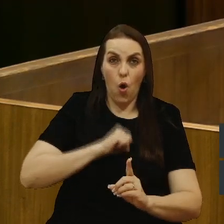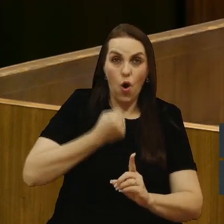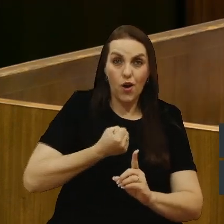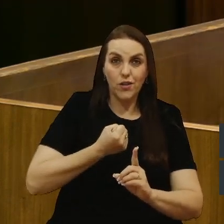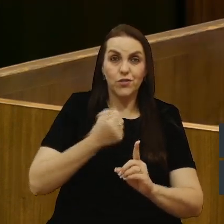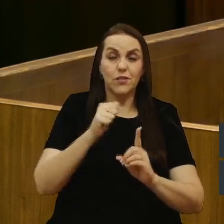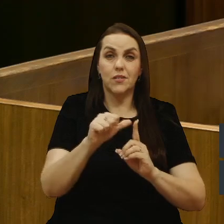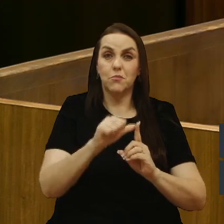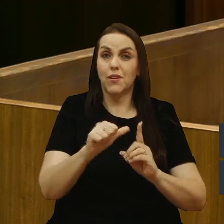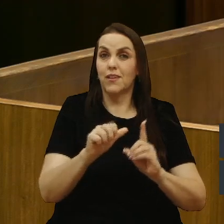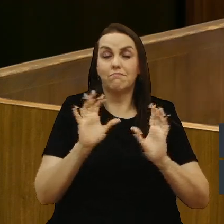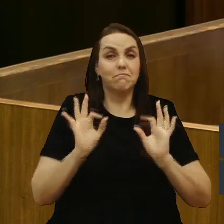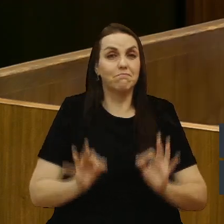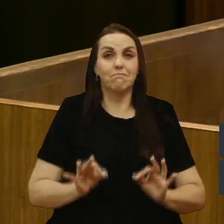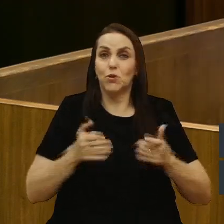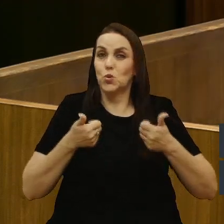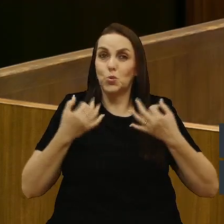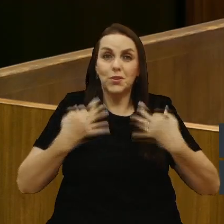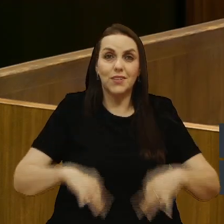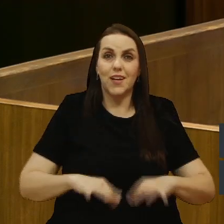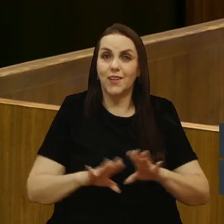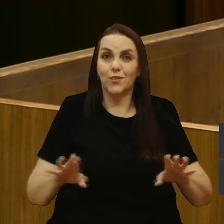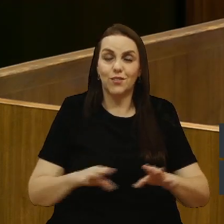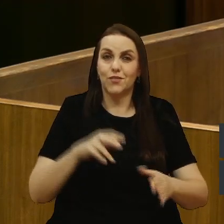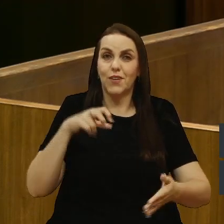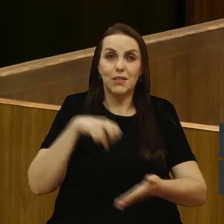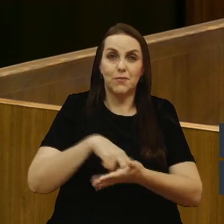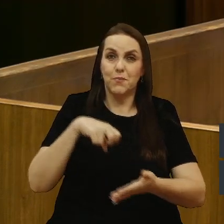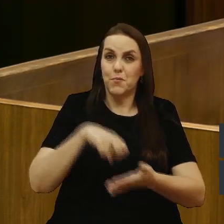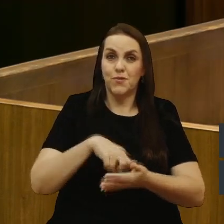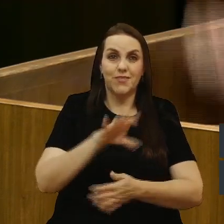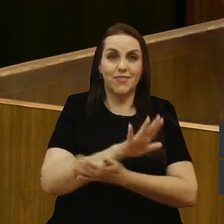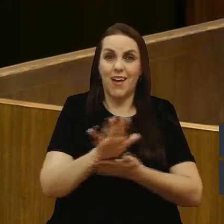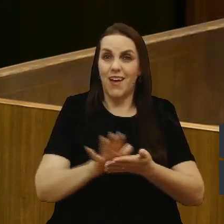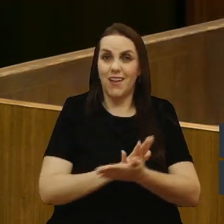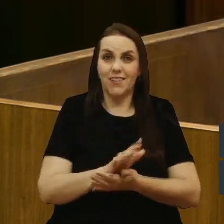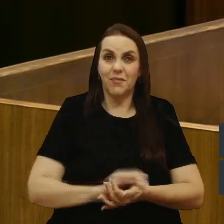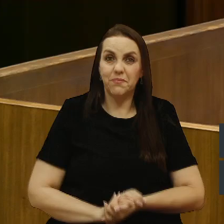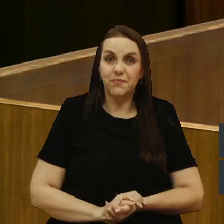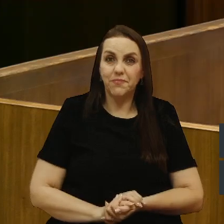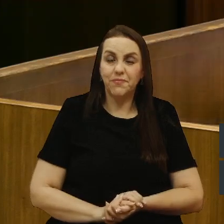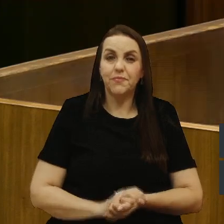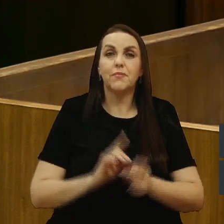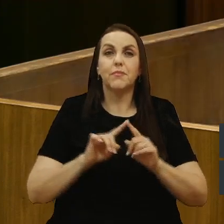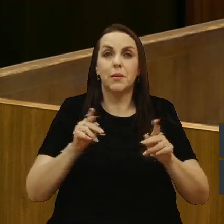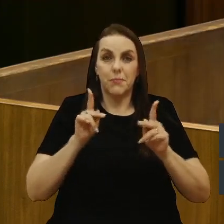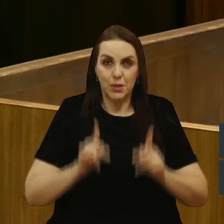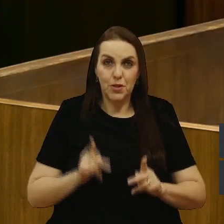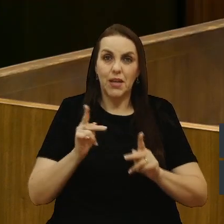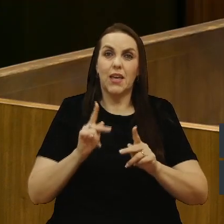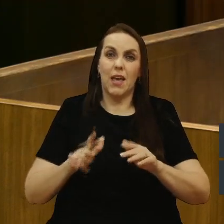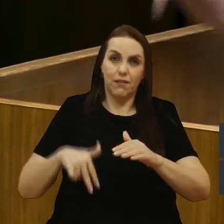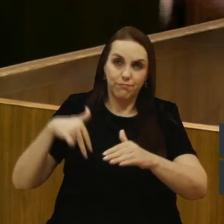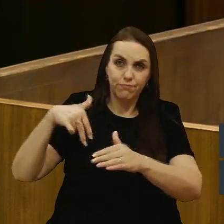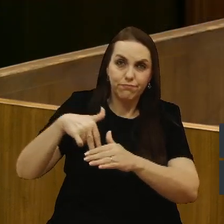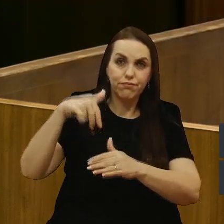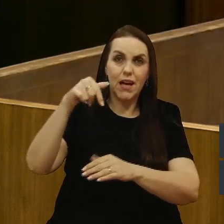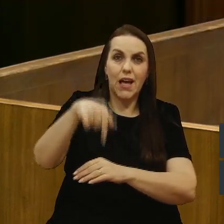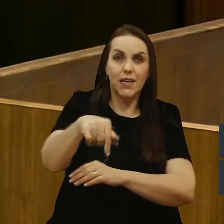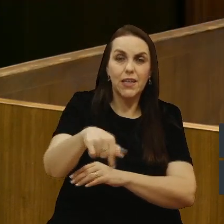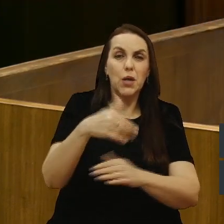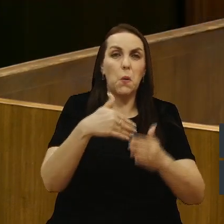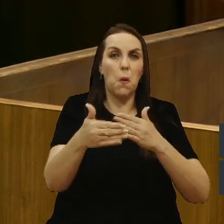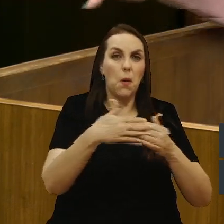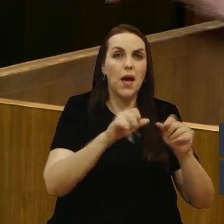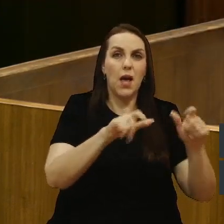mulheres, que vai ficar beleza, não vai ser punido. Mas não, essas pessoas querem vir aqui em qualquer outro lugar e